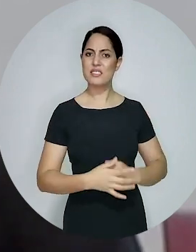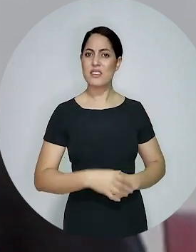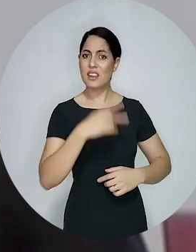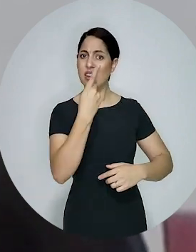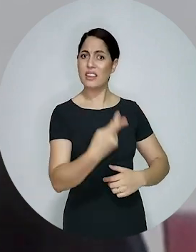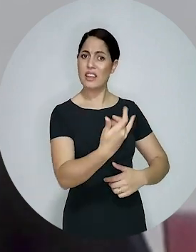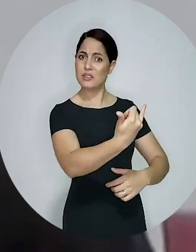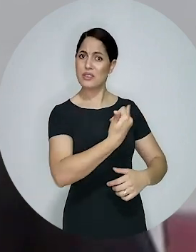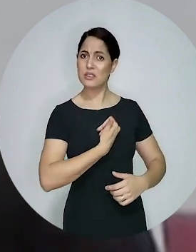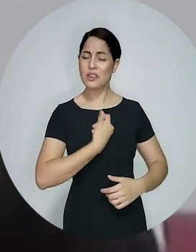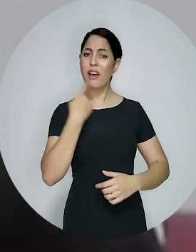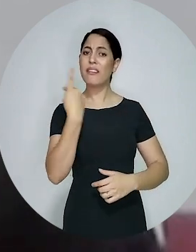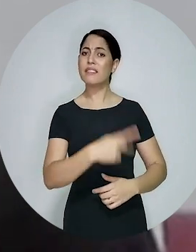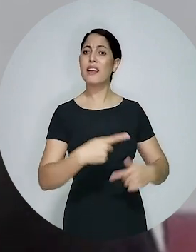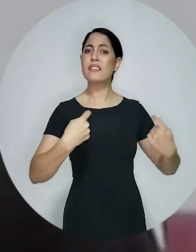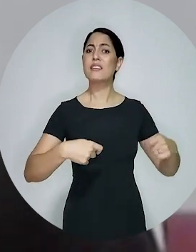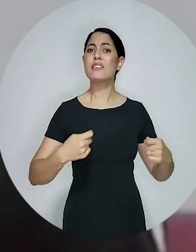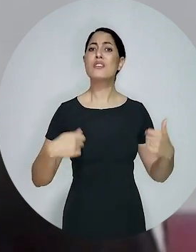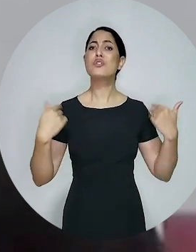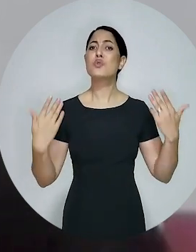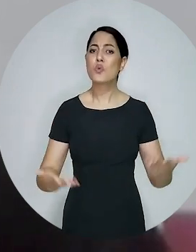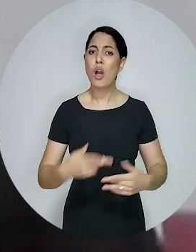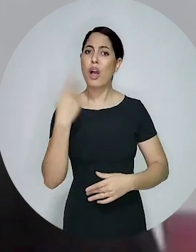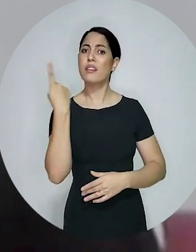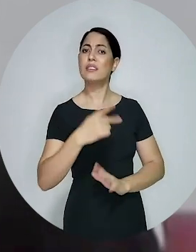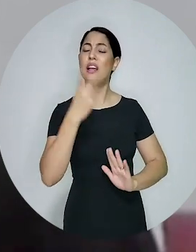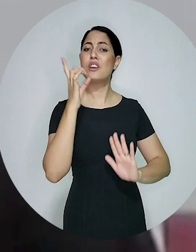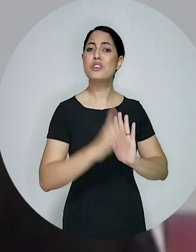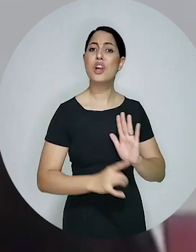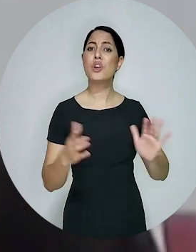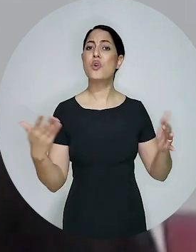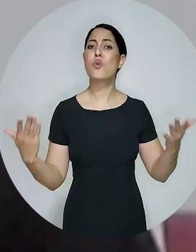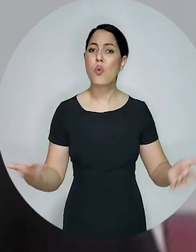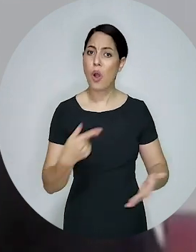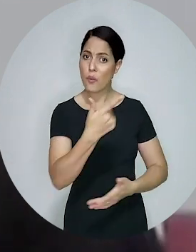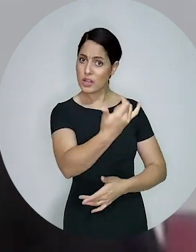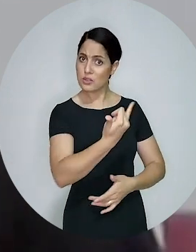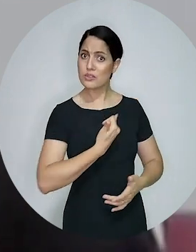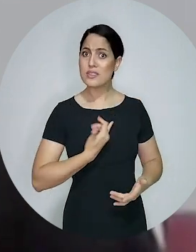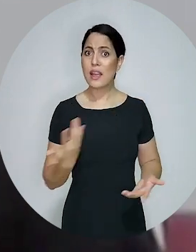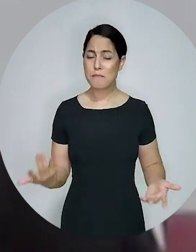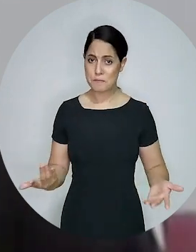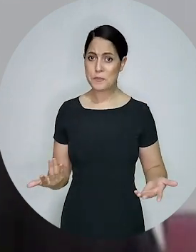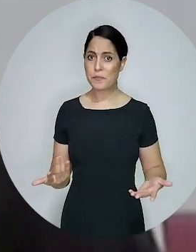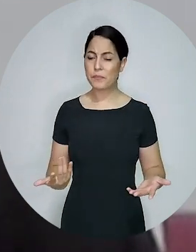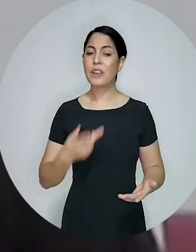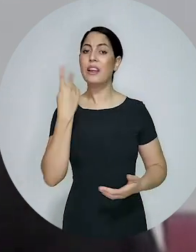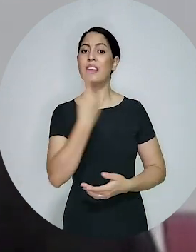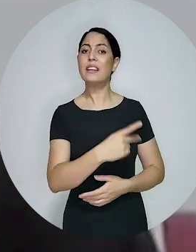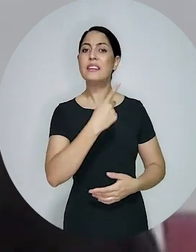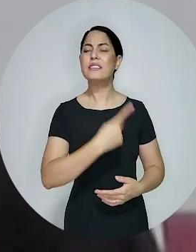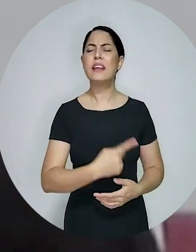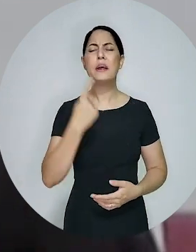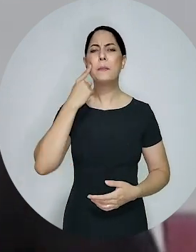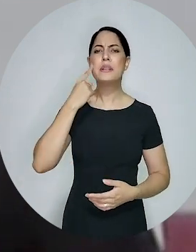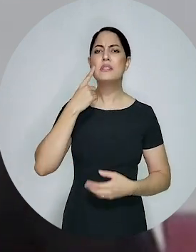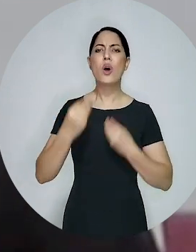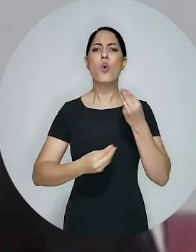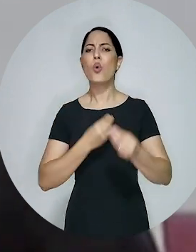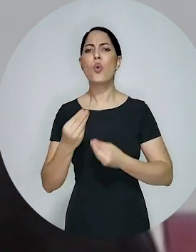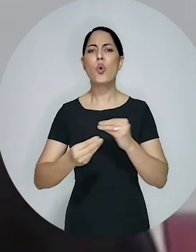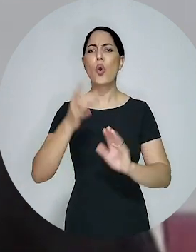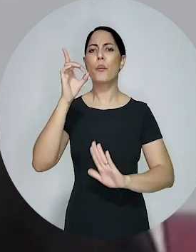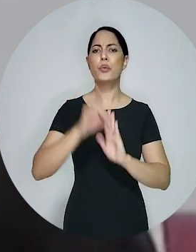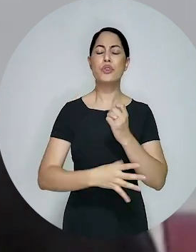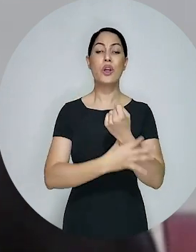é eles que precisam nos dizer das suas necessidades, dos seus direitos e preventivamente do